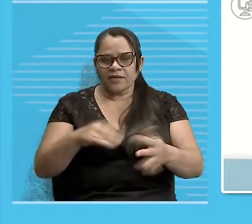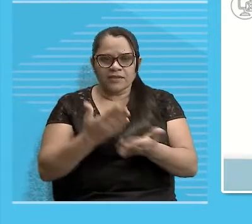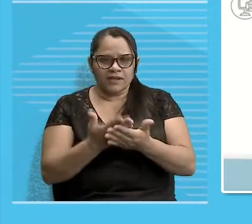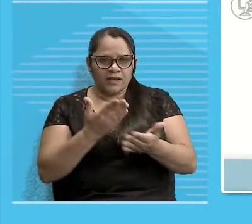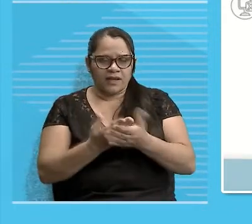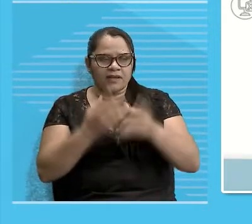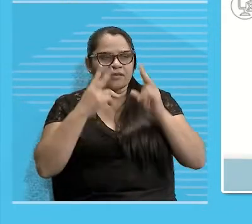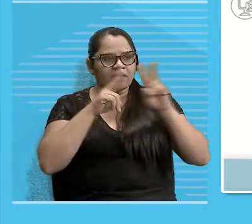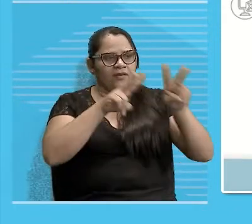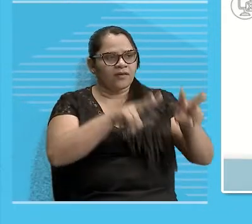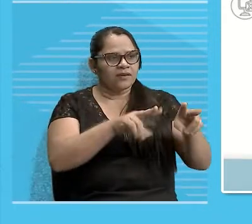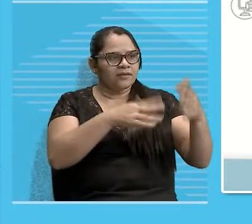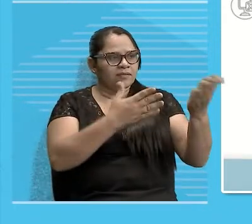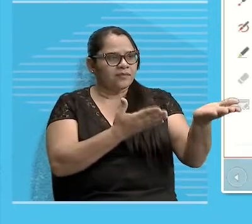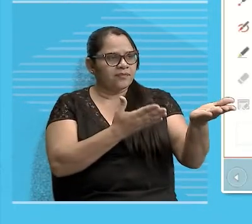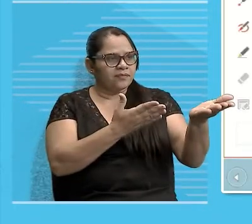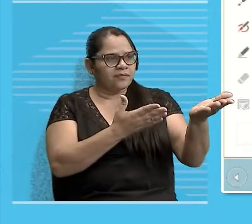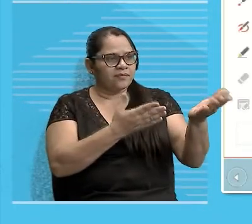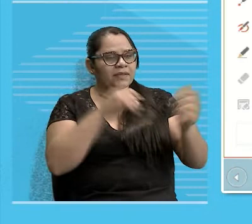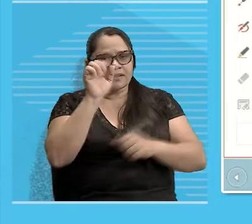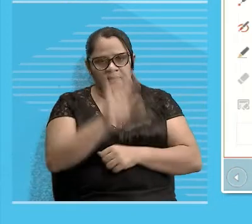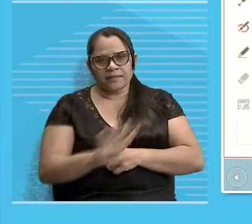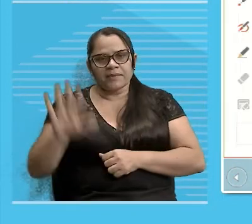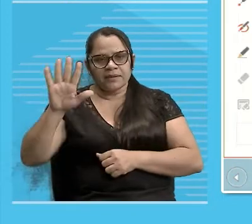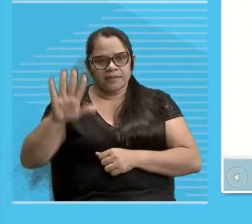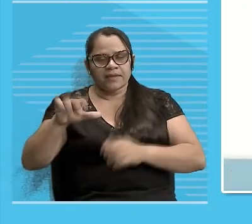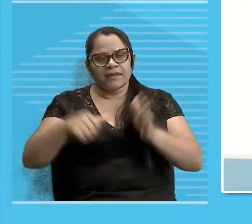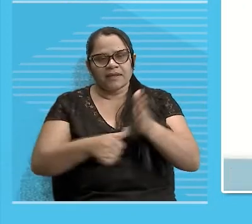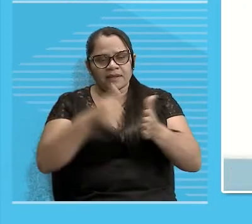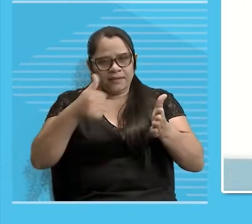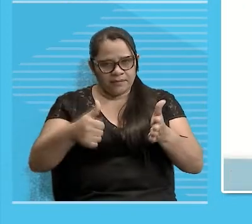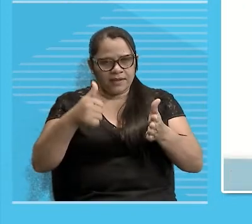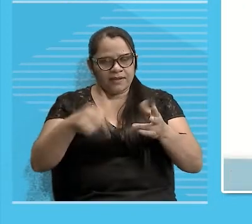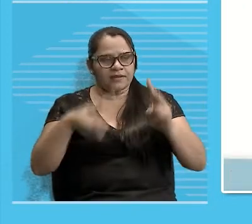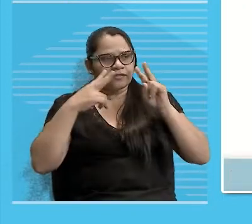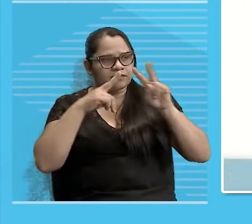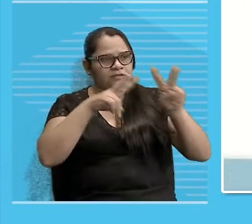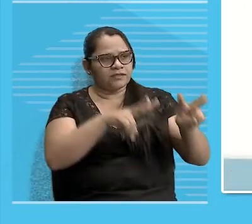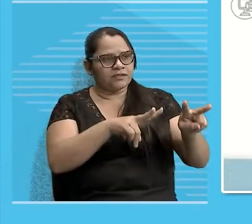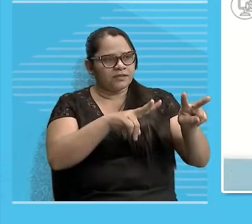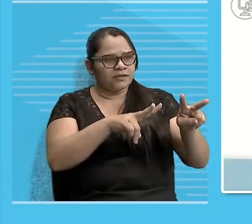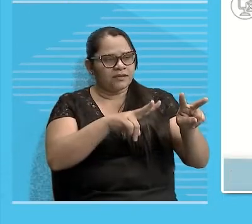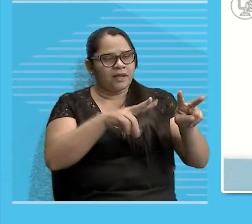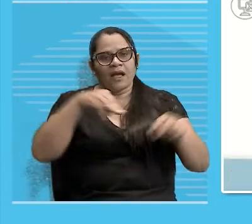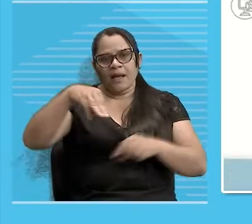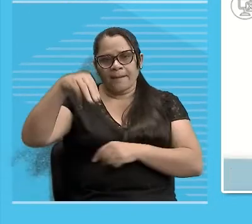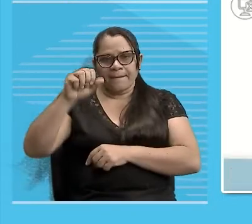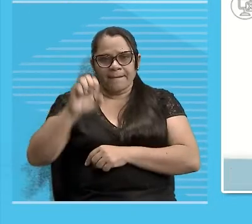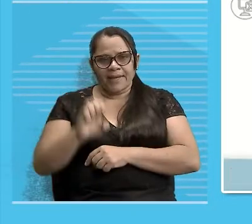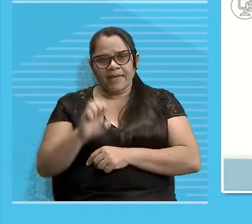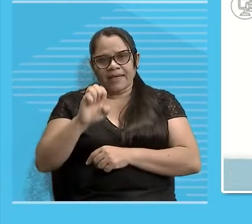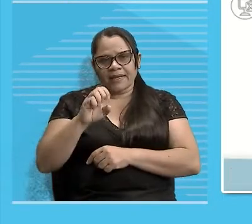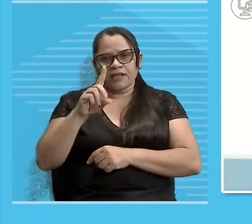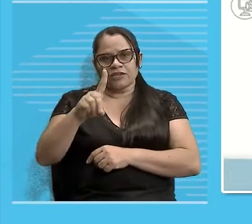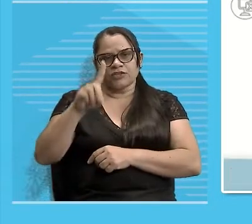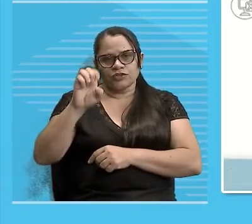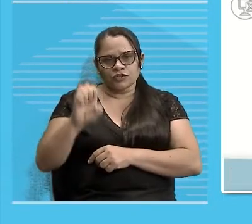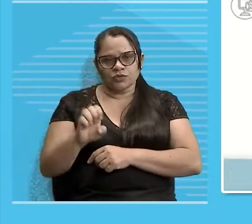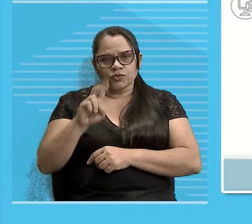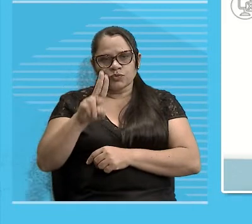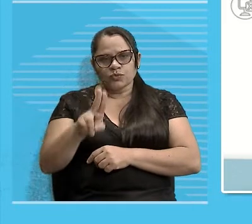Então olha aí, barroco, essa primeira imagem que chega aí pra gente, galera, a Medusa, de Antônio Merizzi da